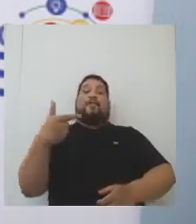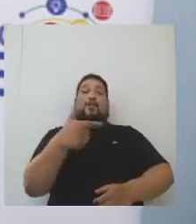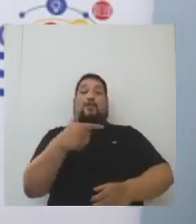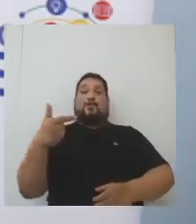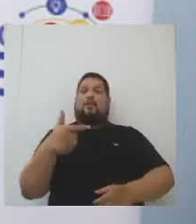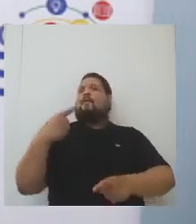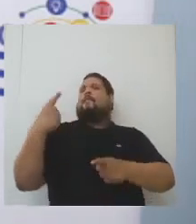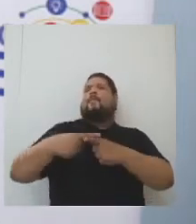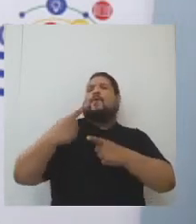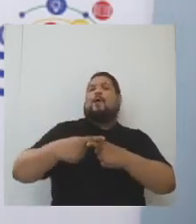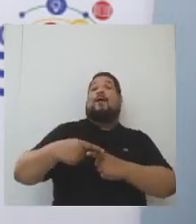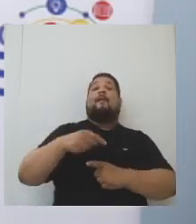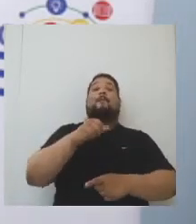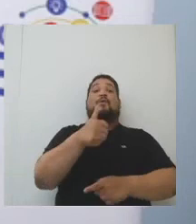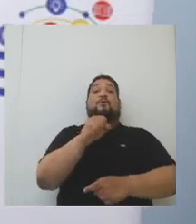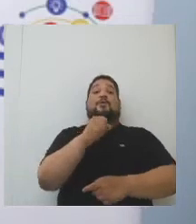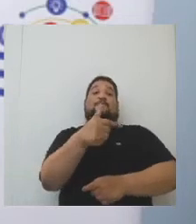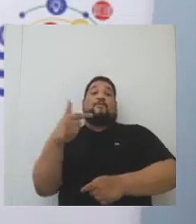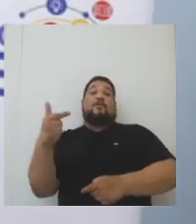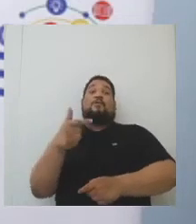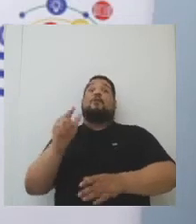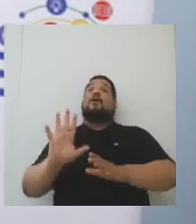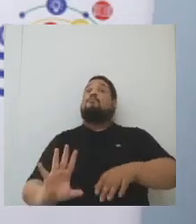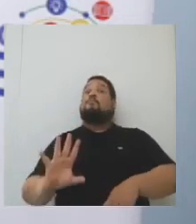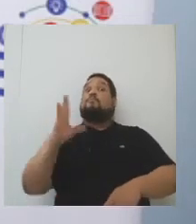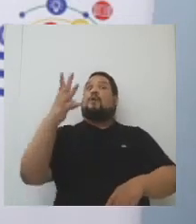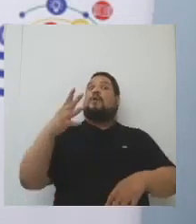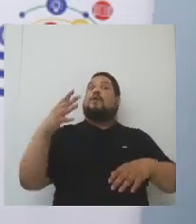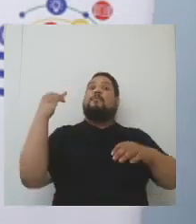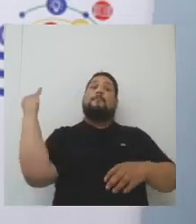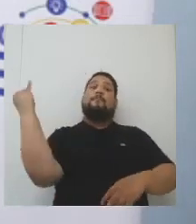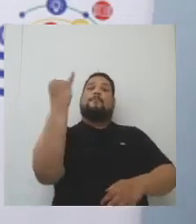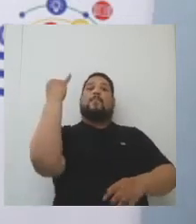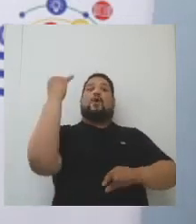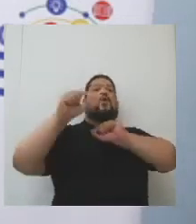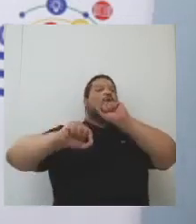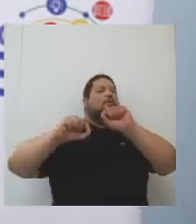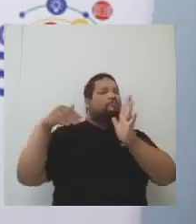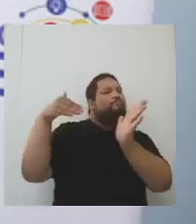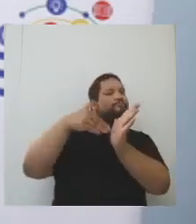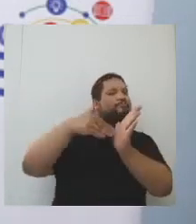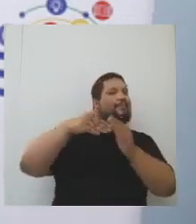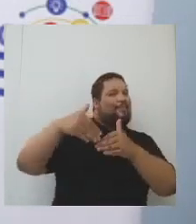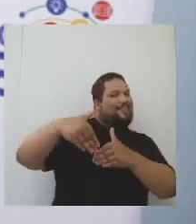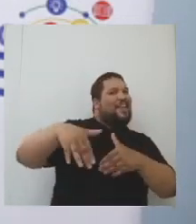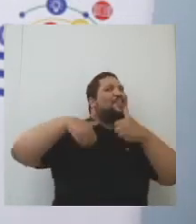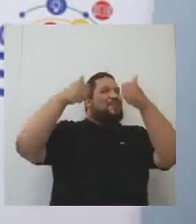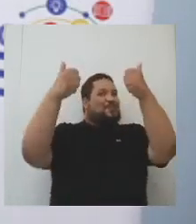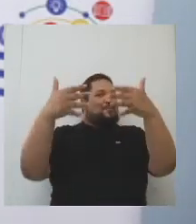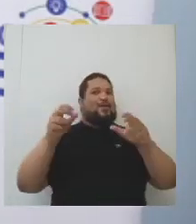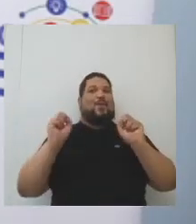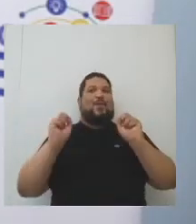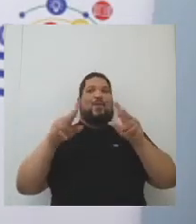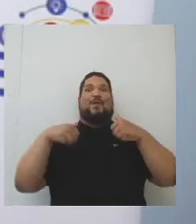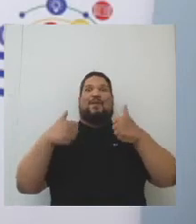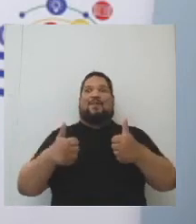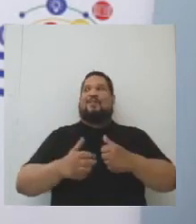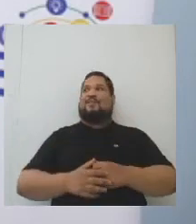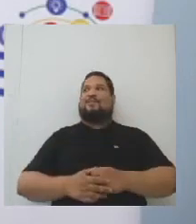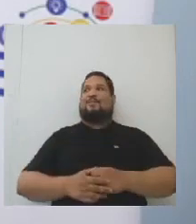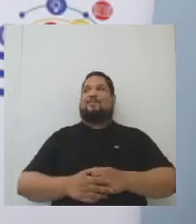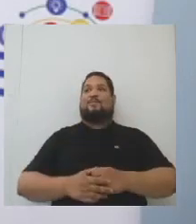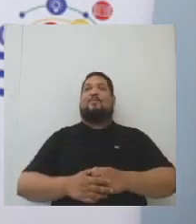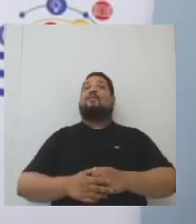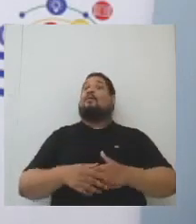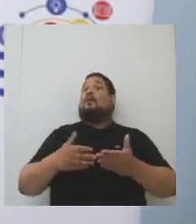1822. Porque em 22 vai acontecer uma coisa super importante que a gente vai comentar no finalzinho da nossa aula, tá certo? Então